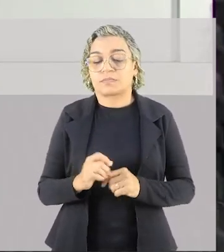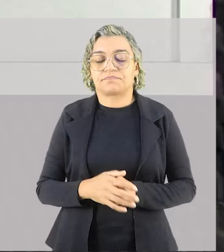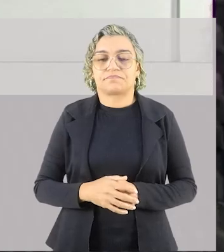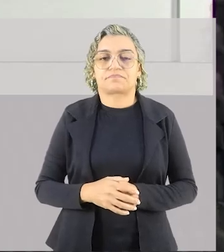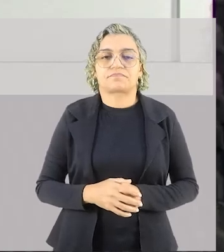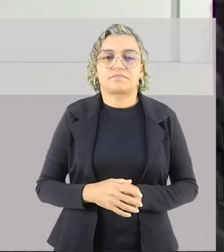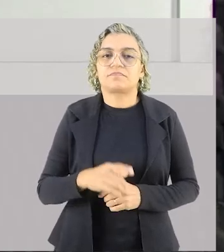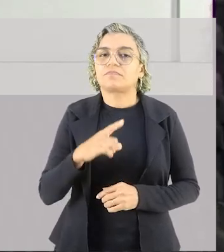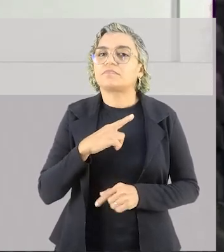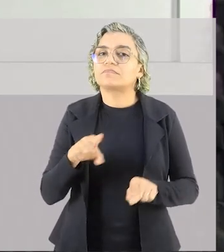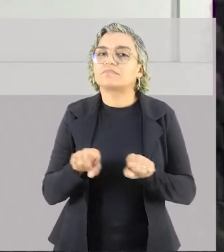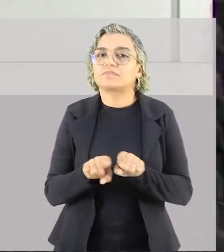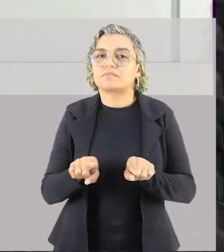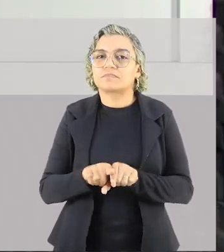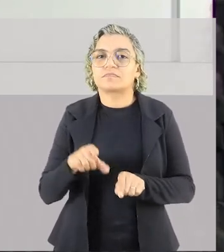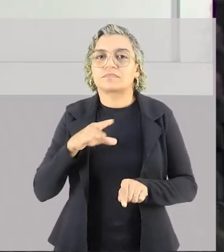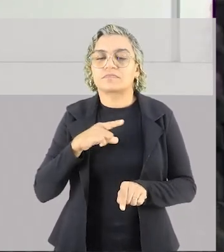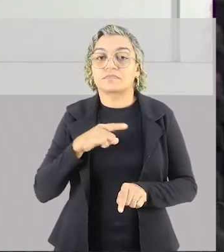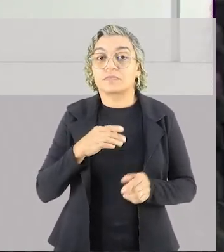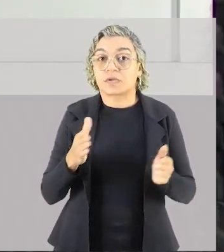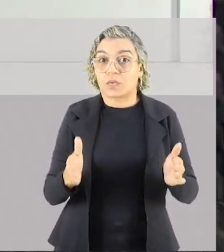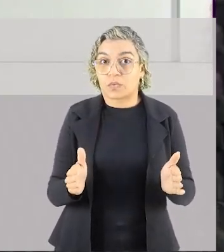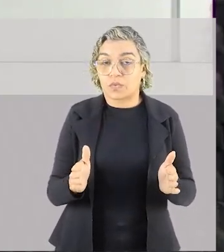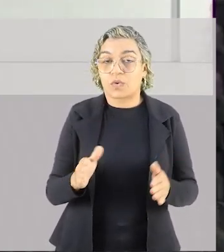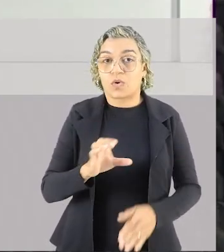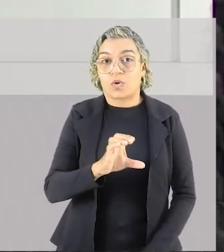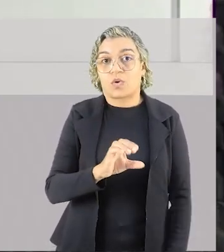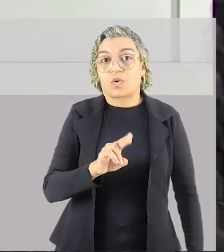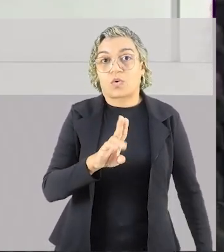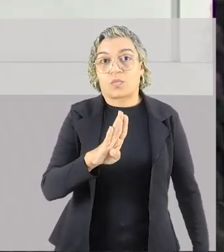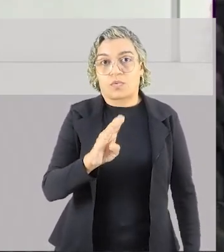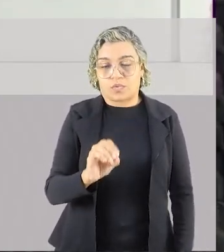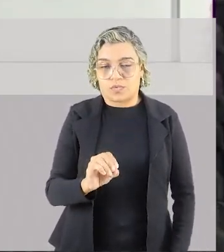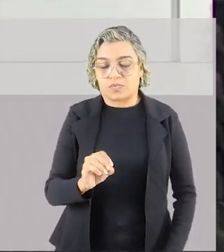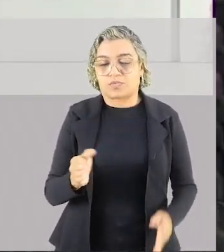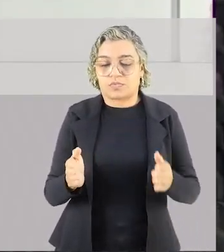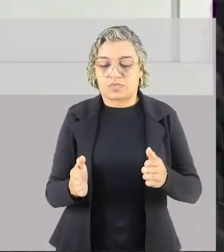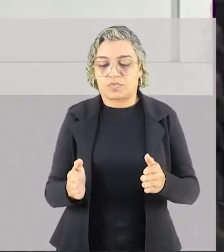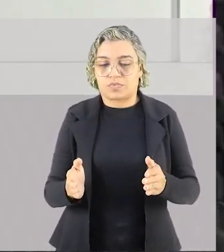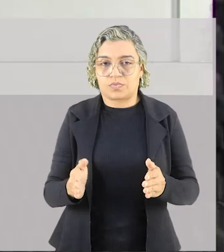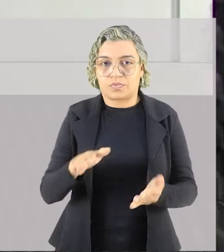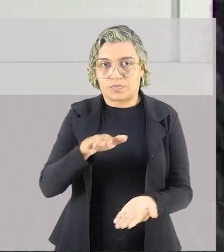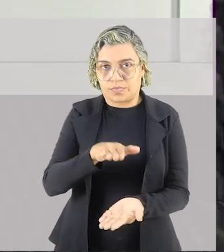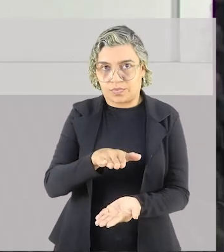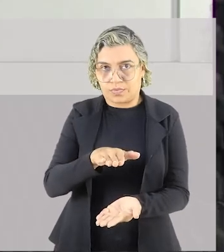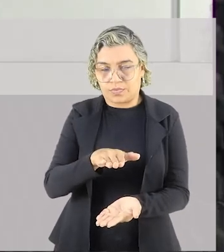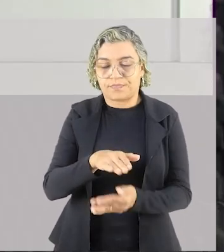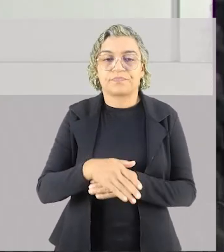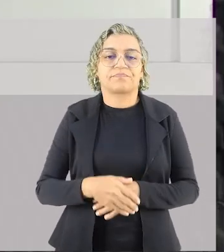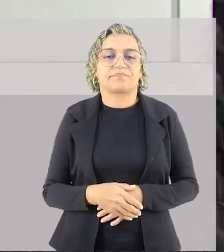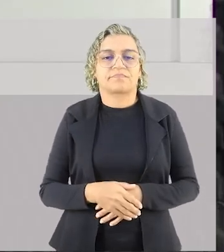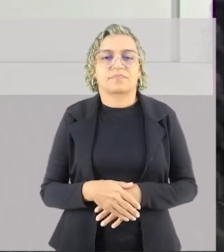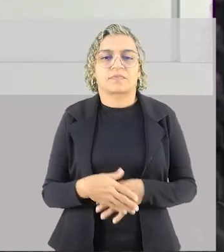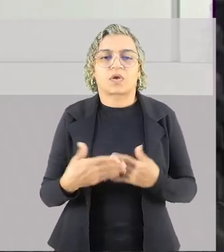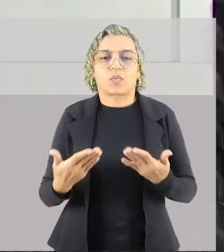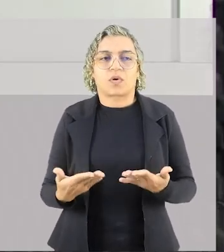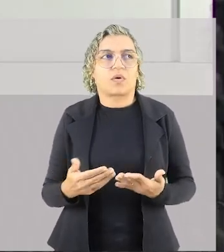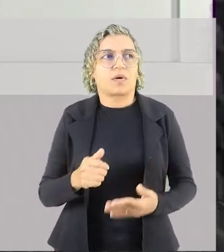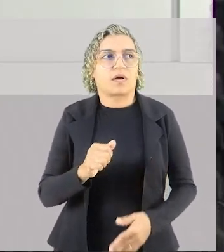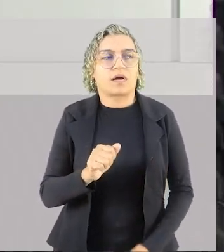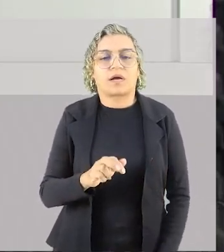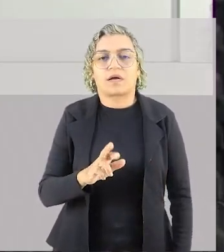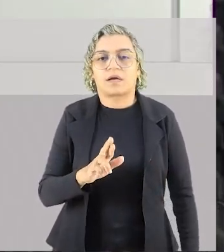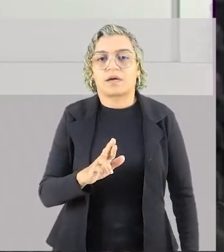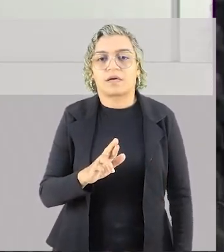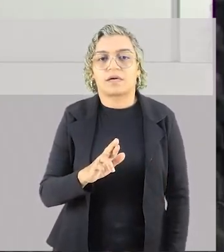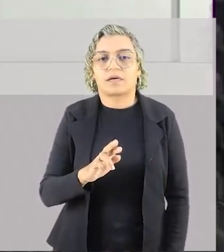ele tem também no formato de um cubo. Ele quer saber justamente qual é a aresta desse cubo, onde todas as arestas